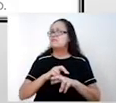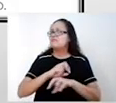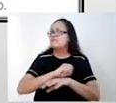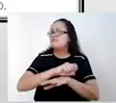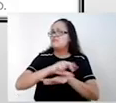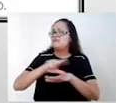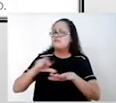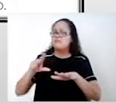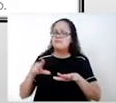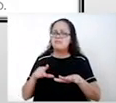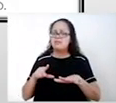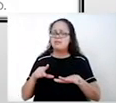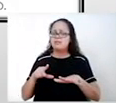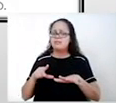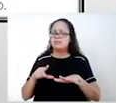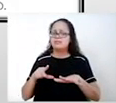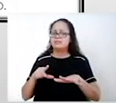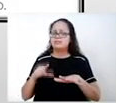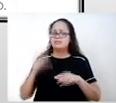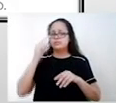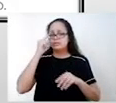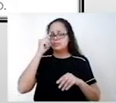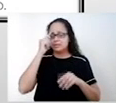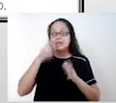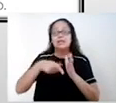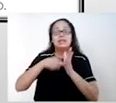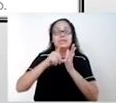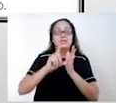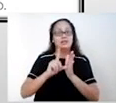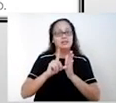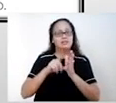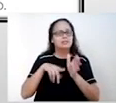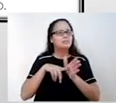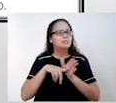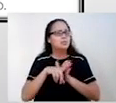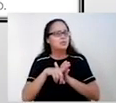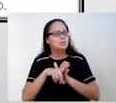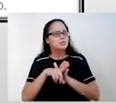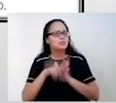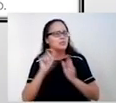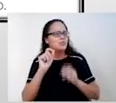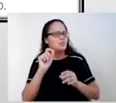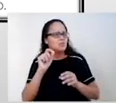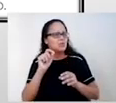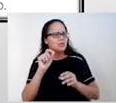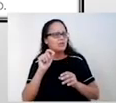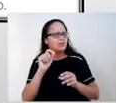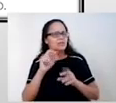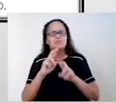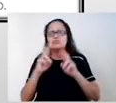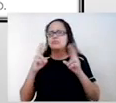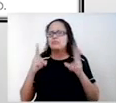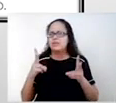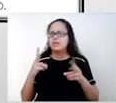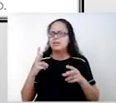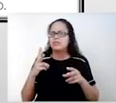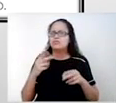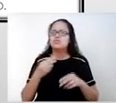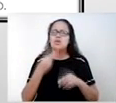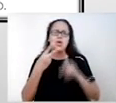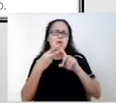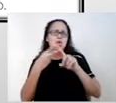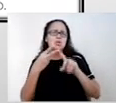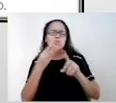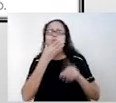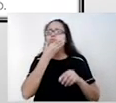para aumentar o nosso suspense. E antes que você se pergunte, ora, mas o que é que tem de estranho com dois homens encharcados andando pela